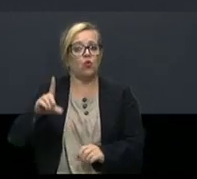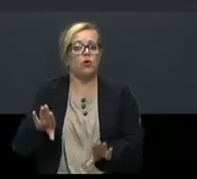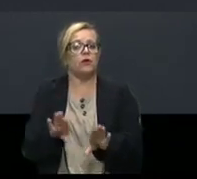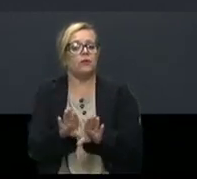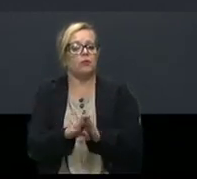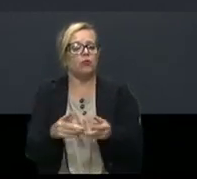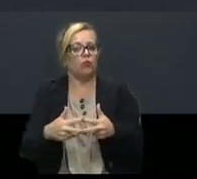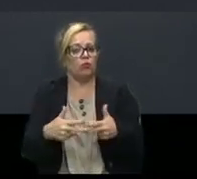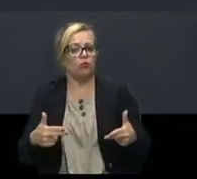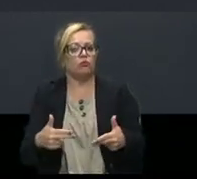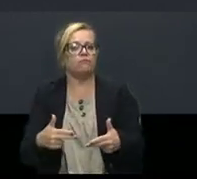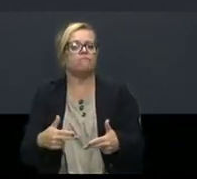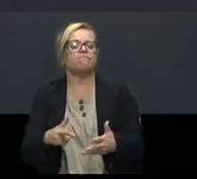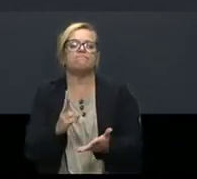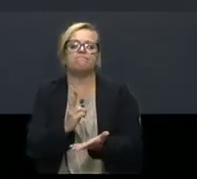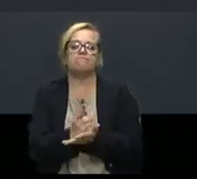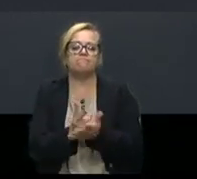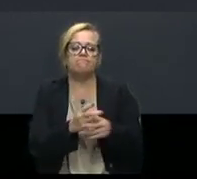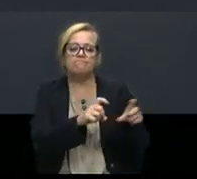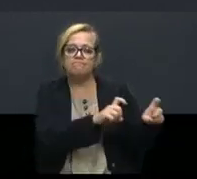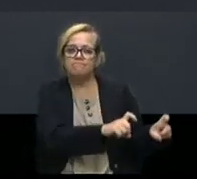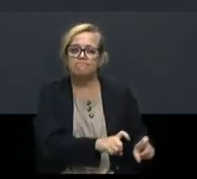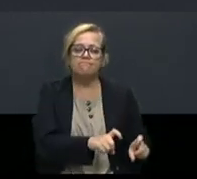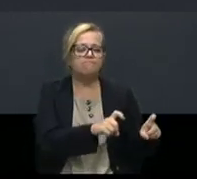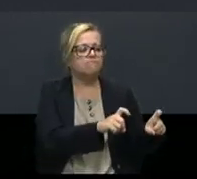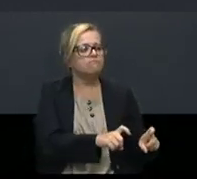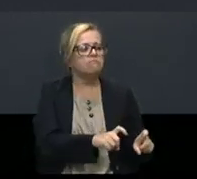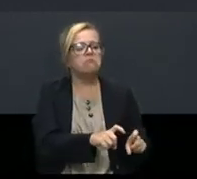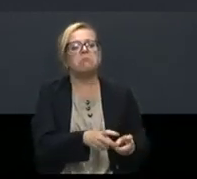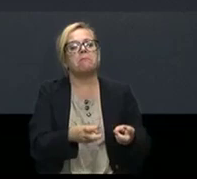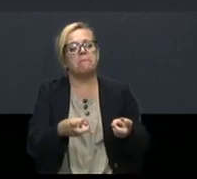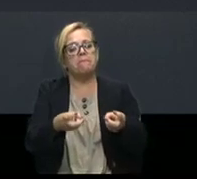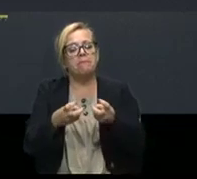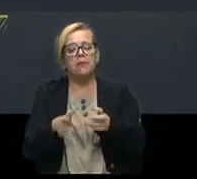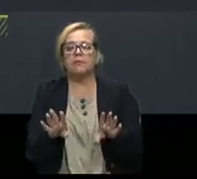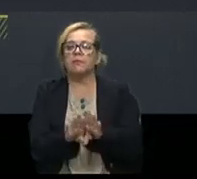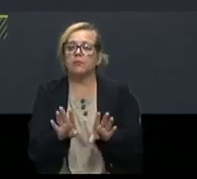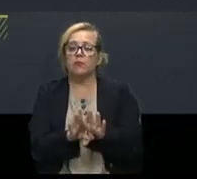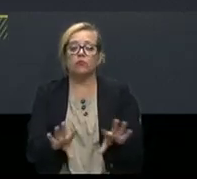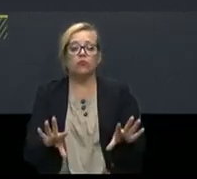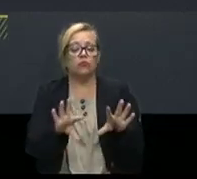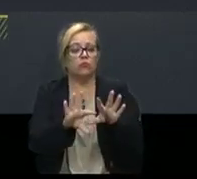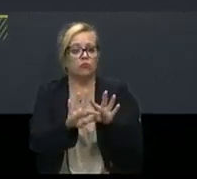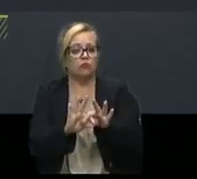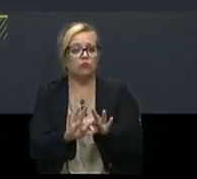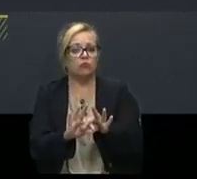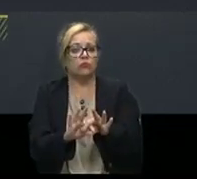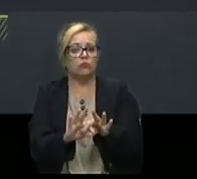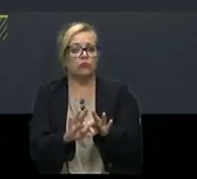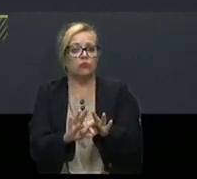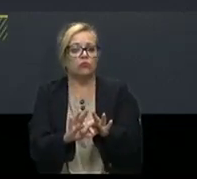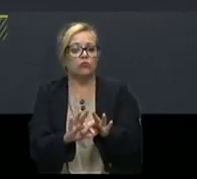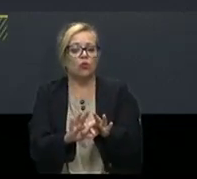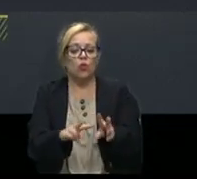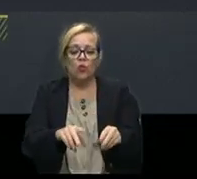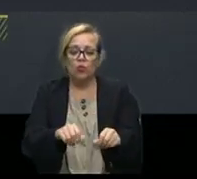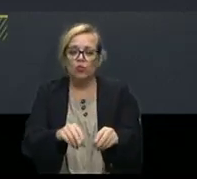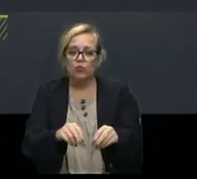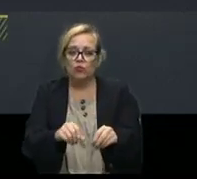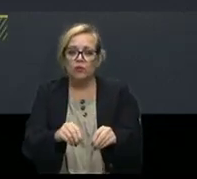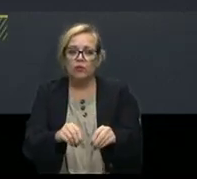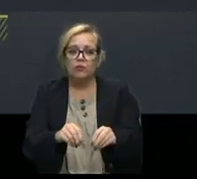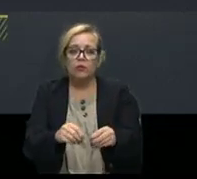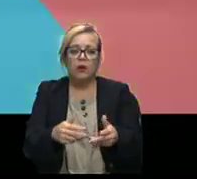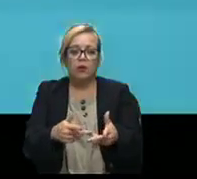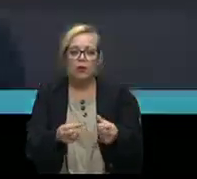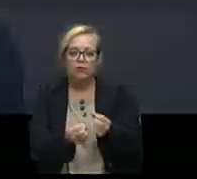de um produto. E mesmo na agricultura, pode-se verificar correlações lineares entre atributos do solo e nutrientes